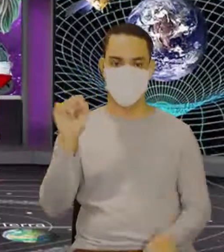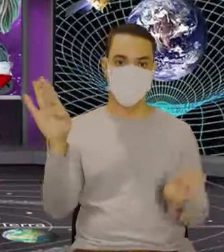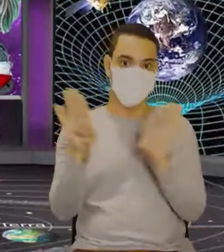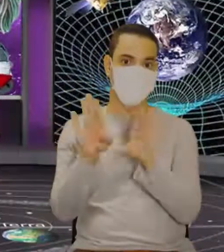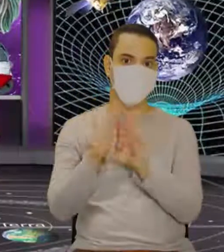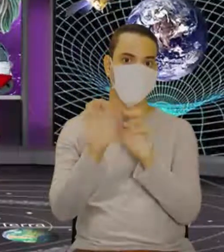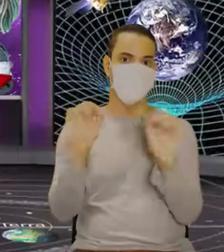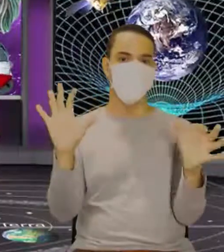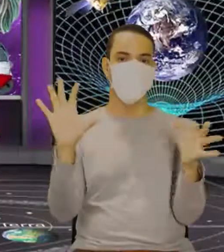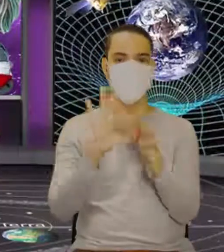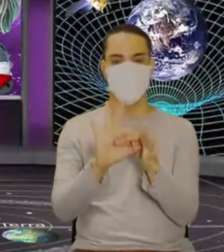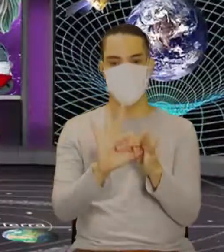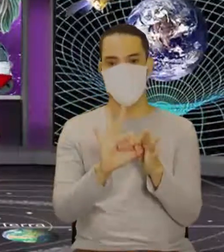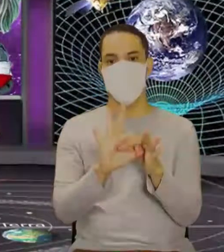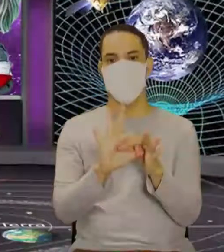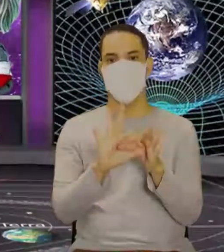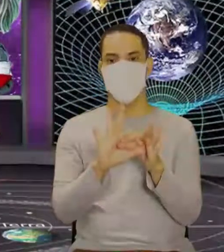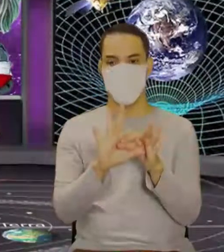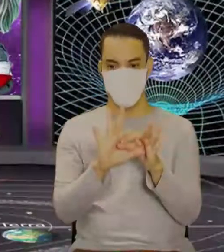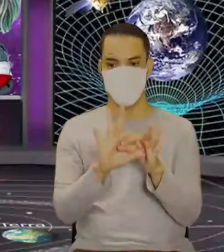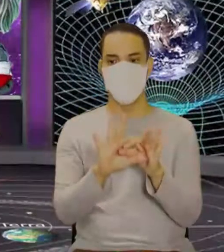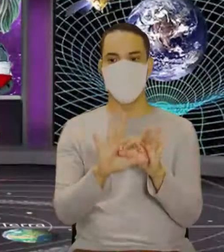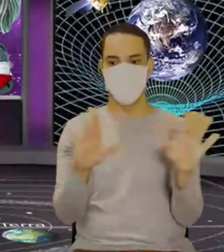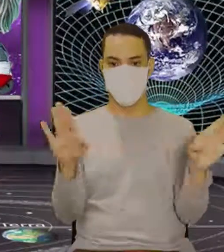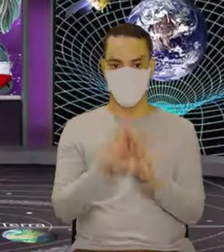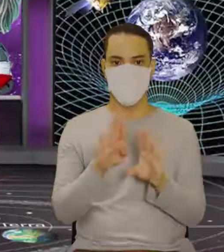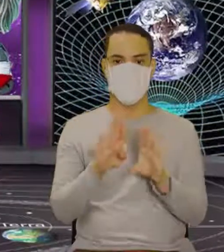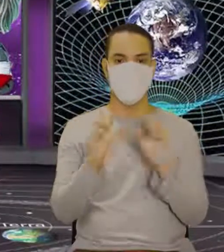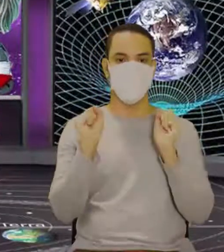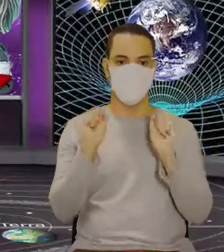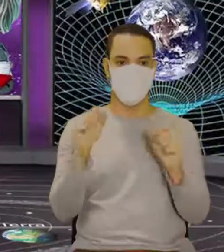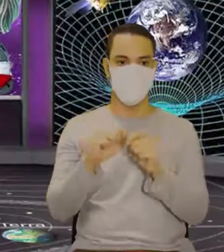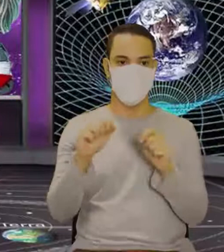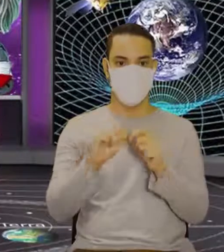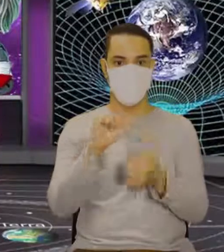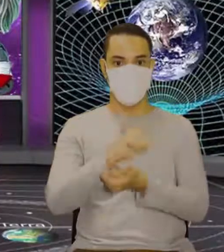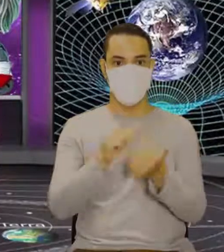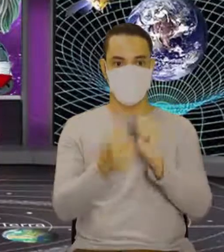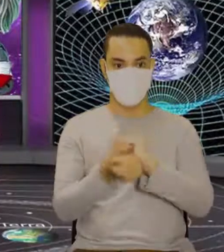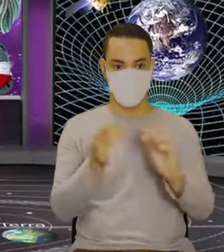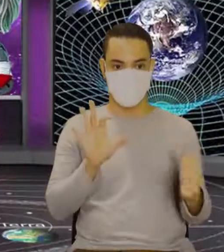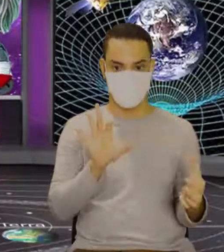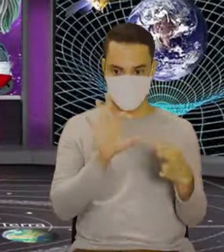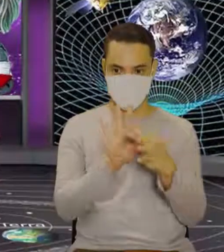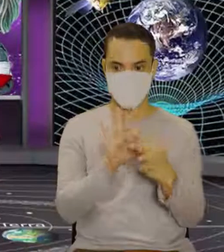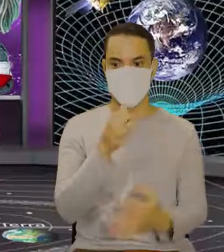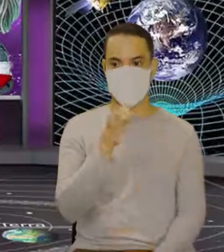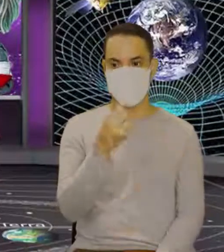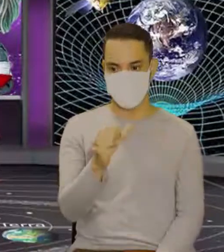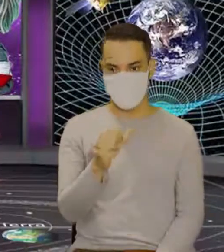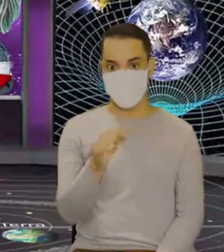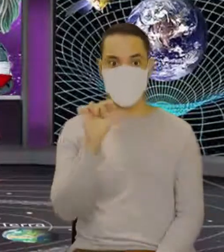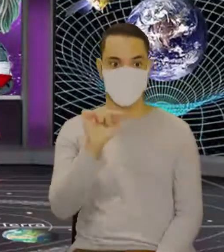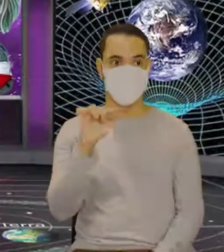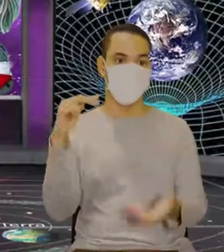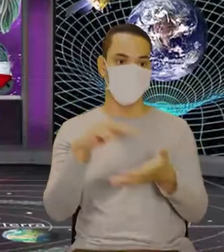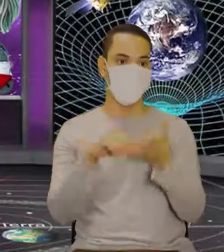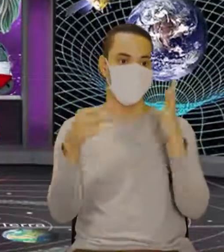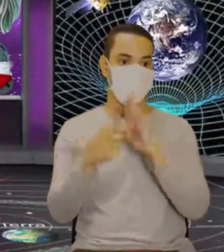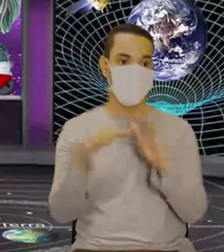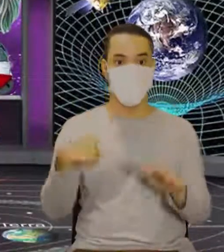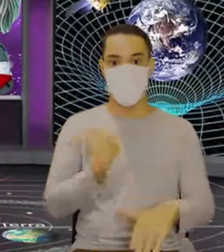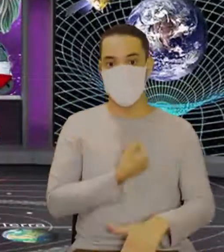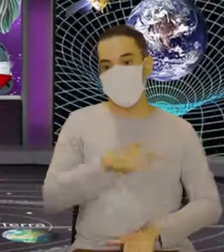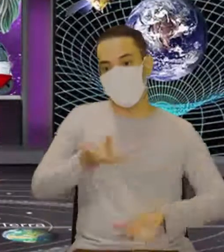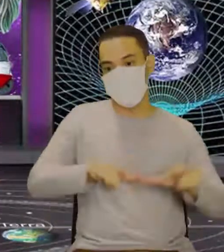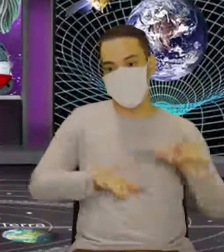ser associados? Exatamente, nós podemos fazer a associação de geradores elétricos e é isso que nós vamos